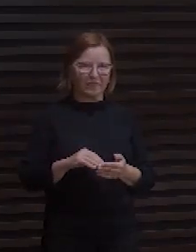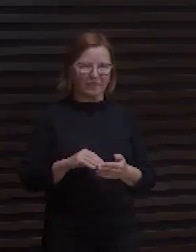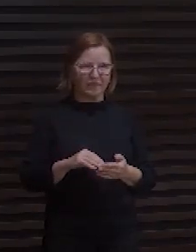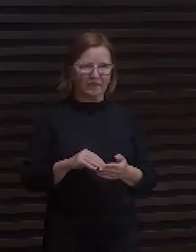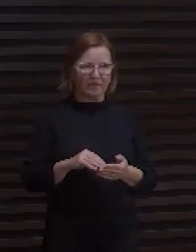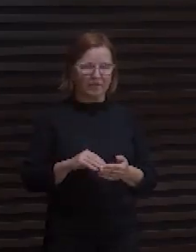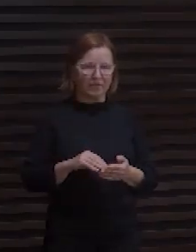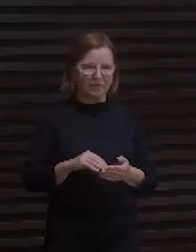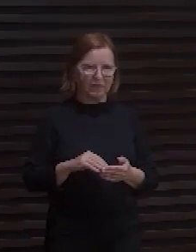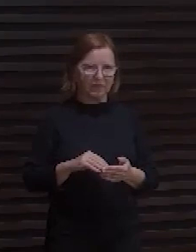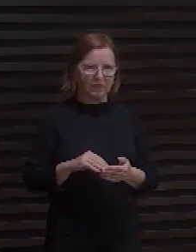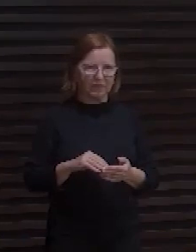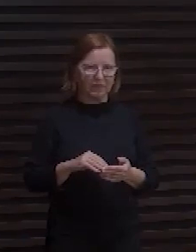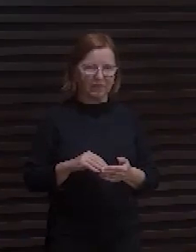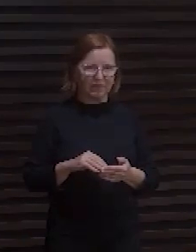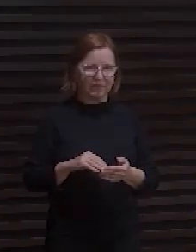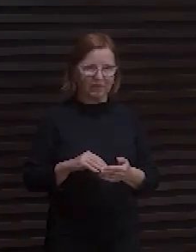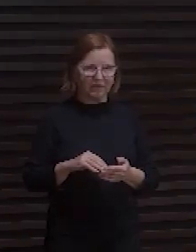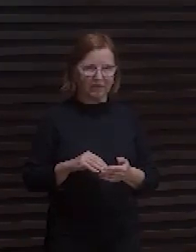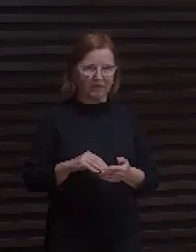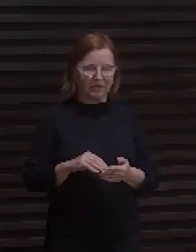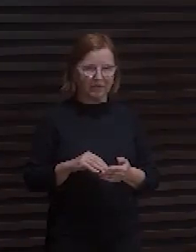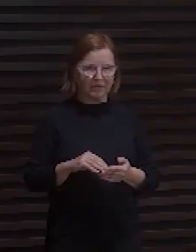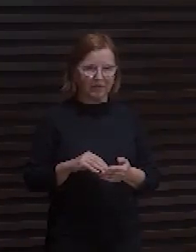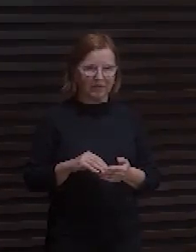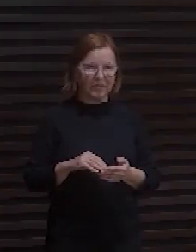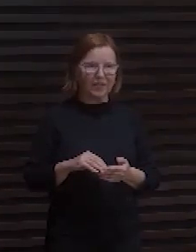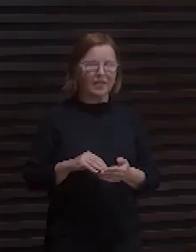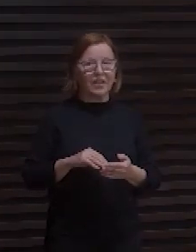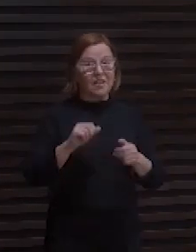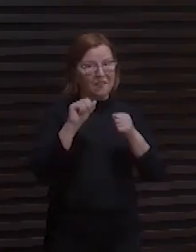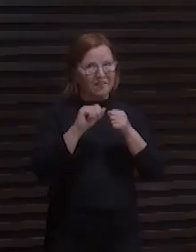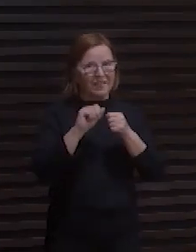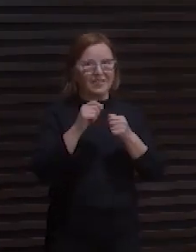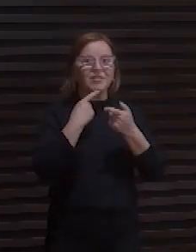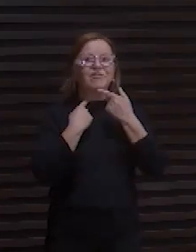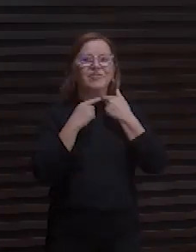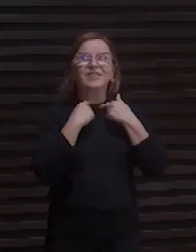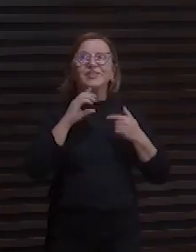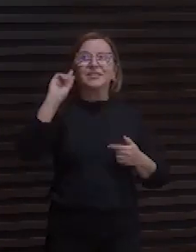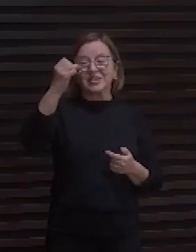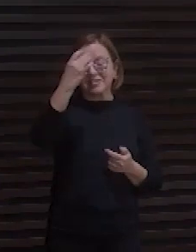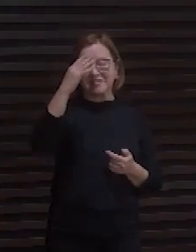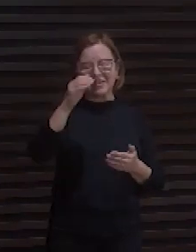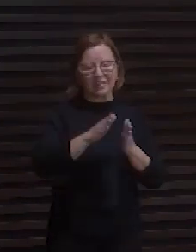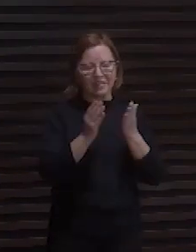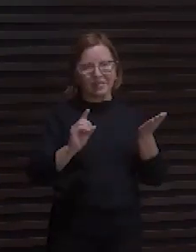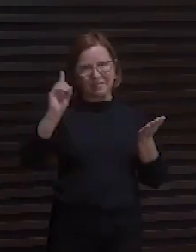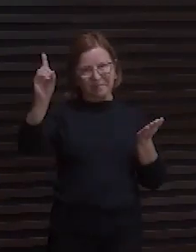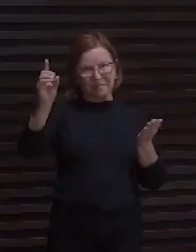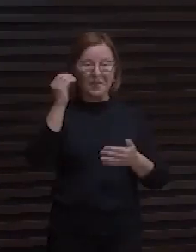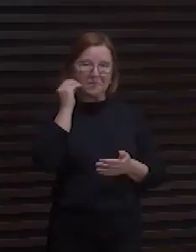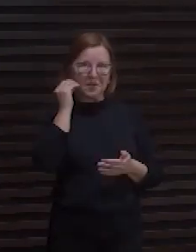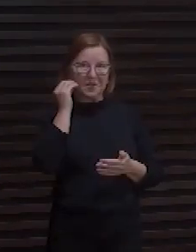nos conformarmos com a vontade revelada nas Escrituras. Experimentar a boa, agradável e perfeita vontade de